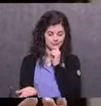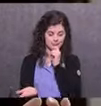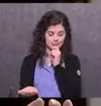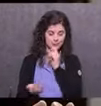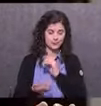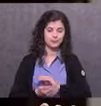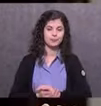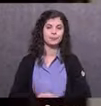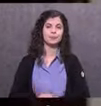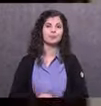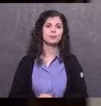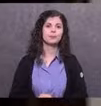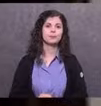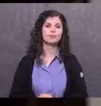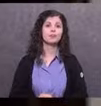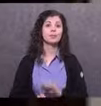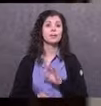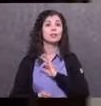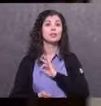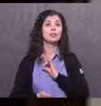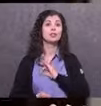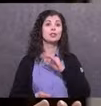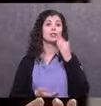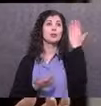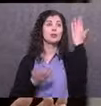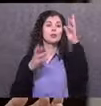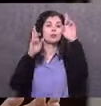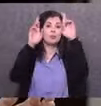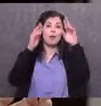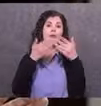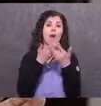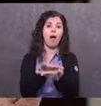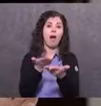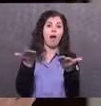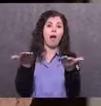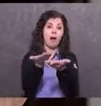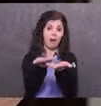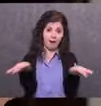Amém. Senhor, esteja convosco.